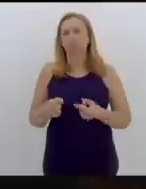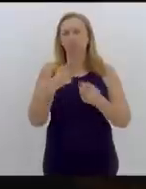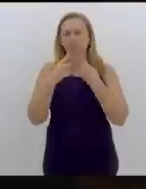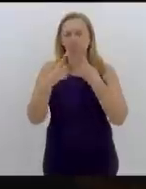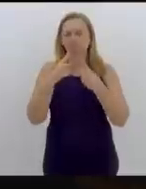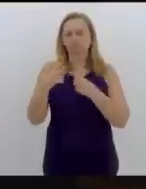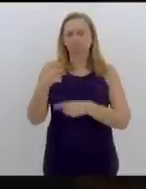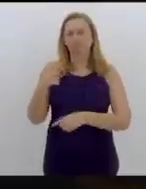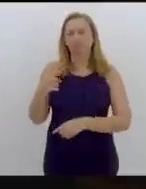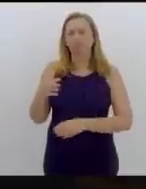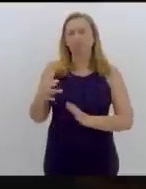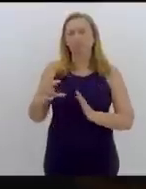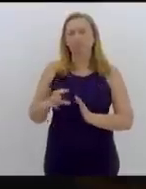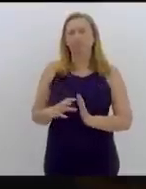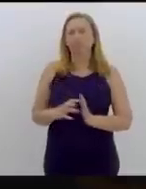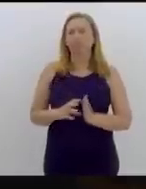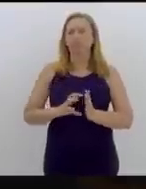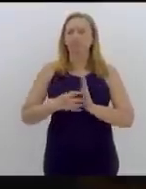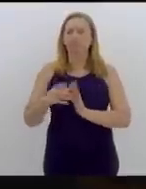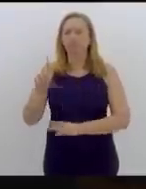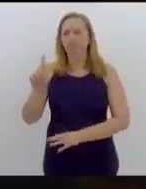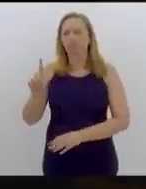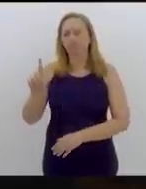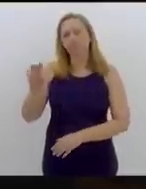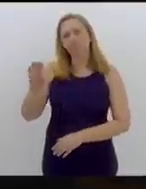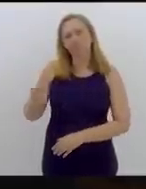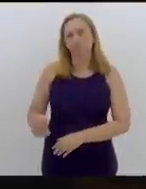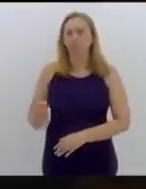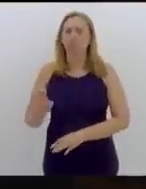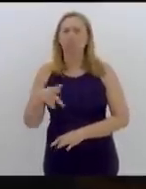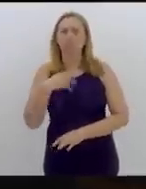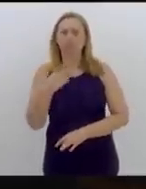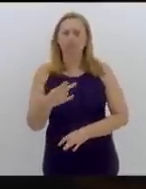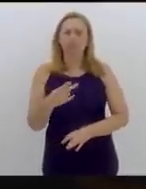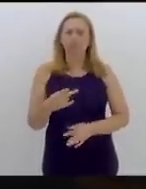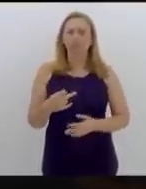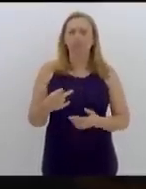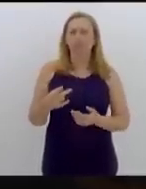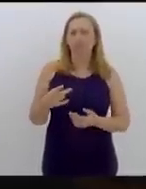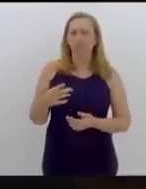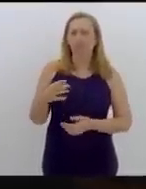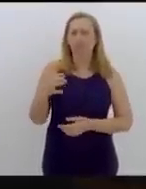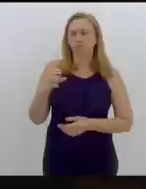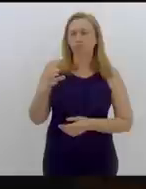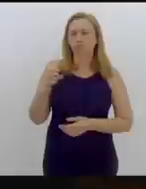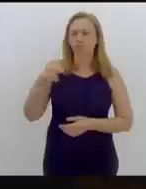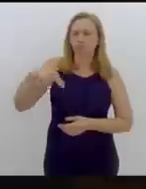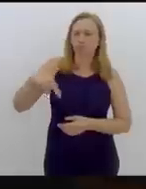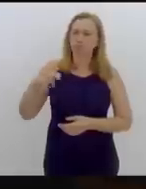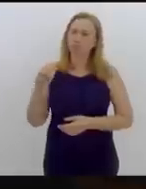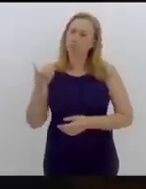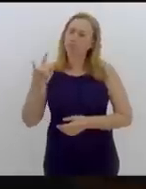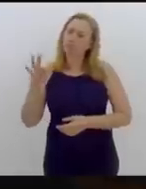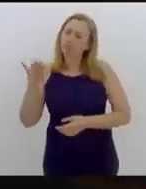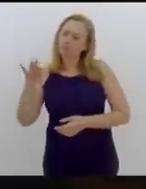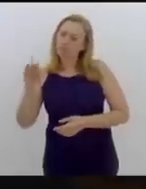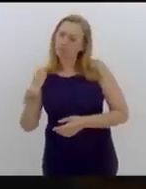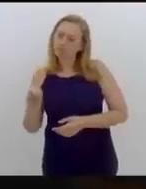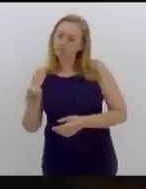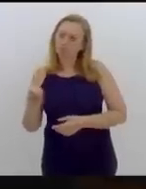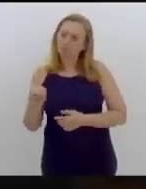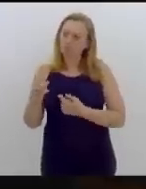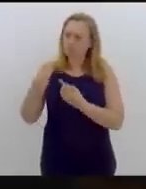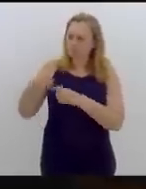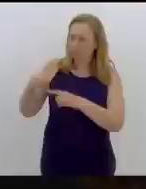da esquerda que fala que existe que existe perseguição